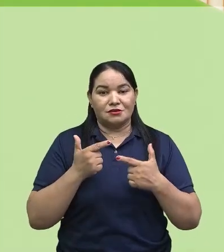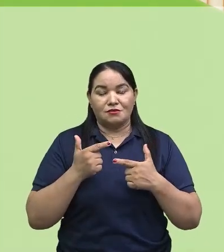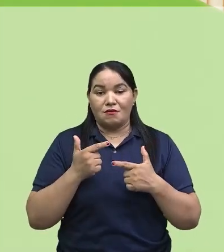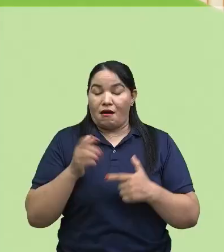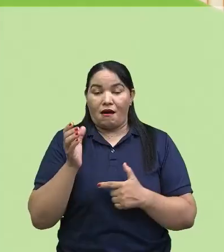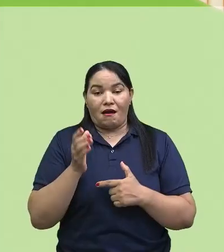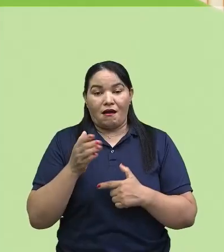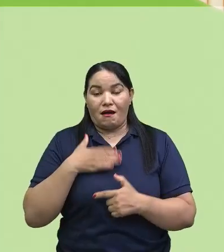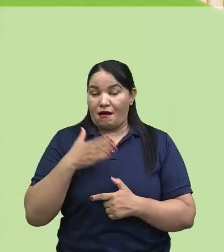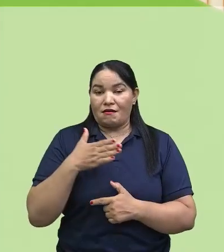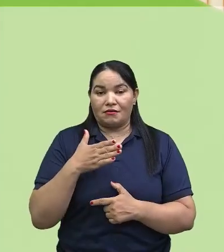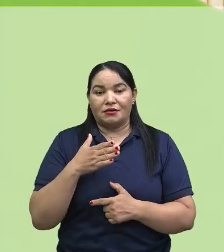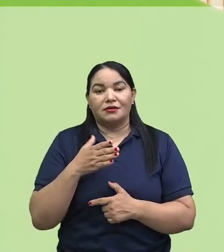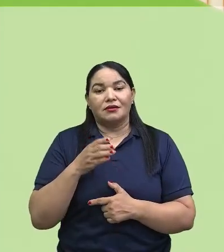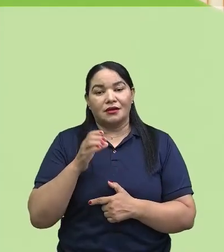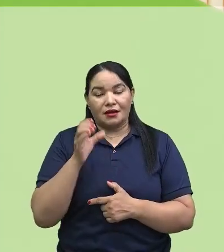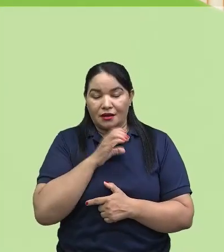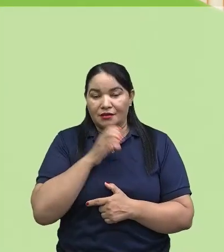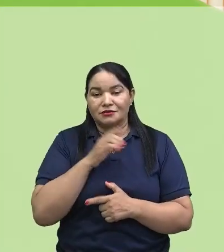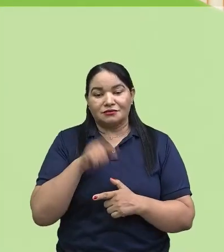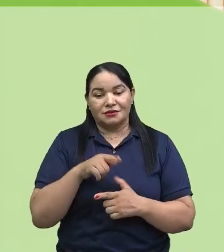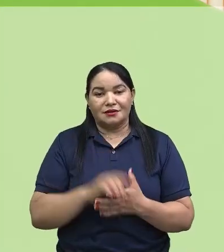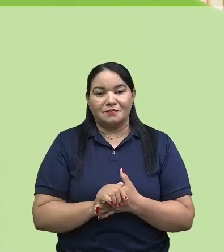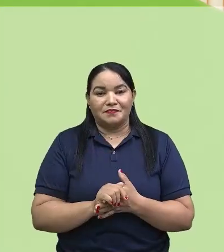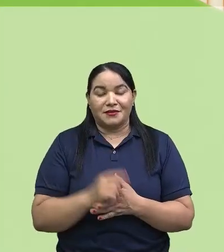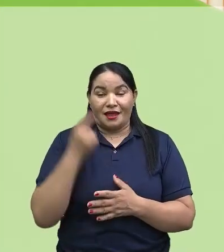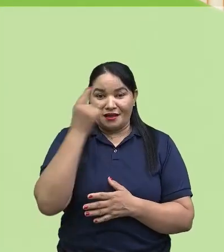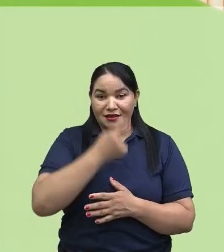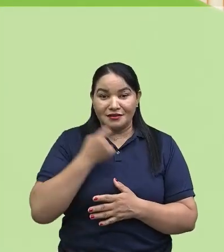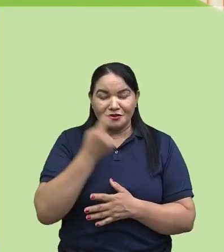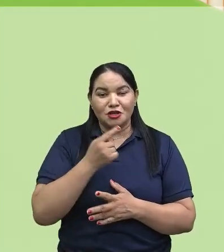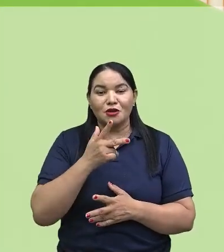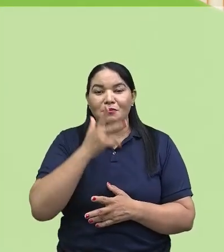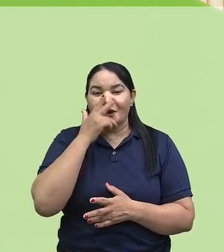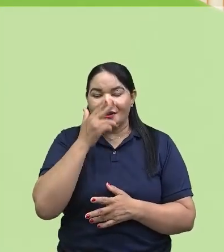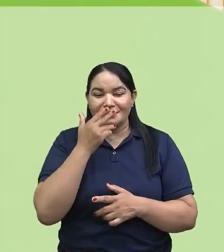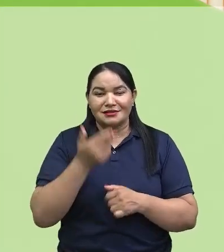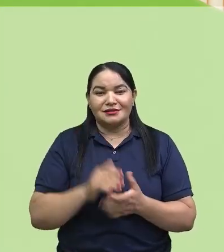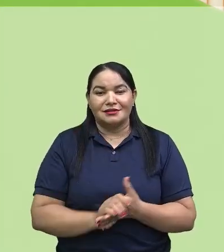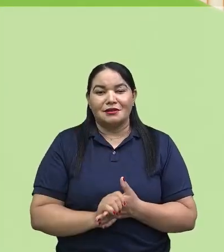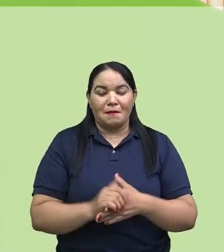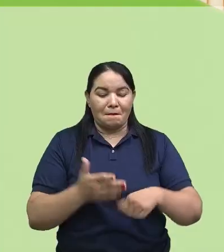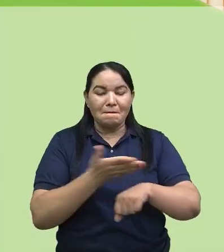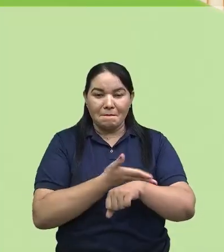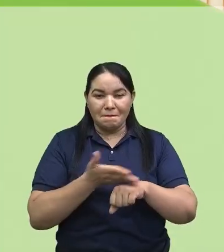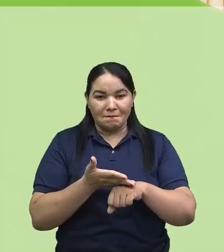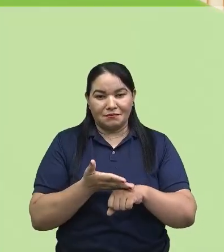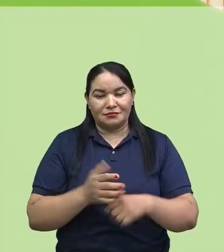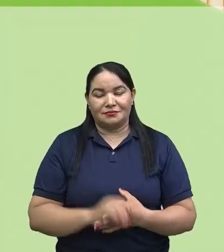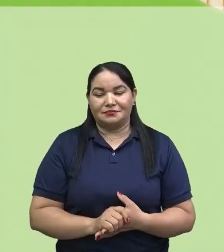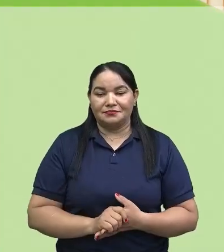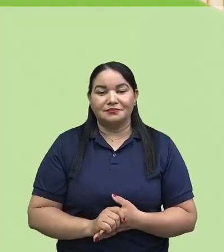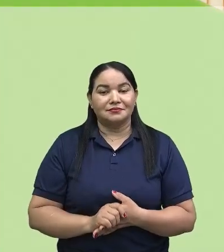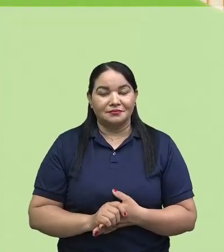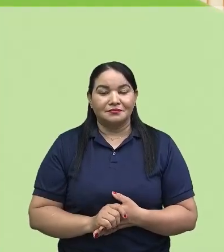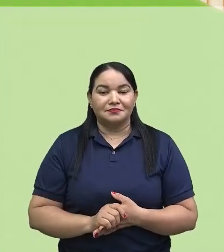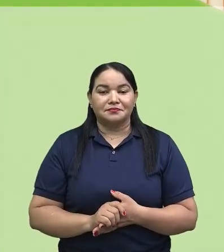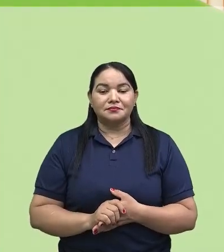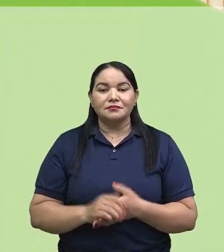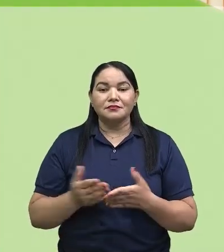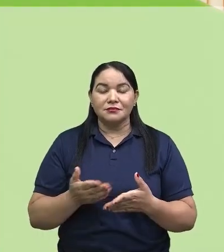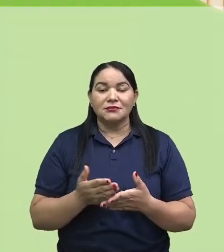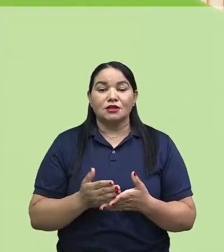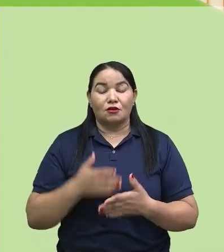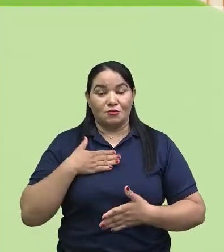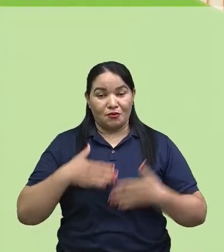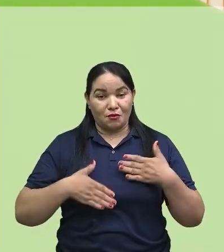imediata, né? E geralmente a gente fica ali com aquele aspecto mais pálido, né? Por isso que tem essa denominação, tá? Então são reações que acontecem em